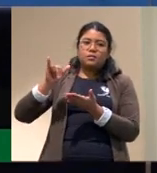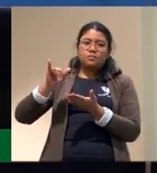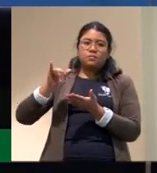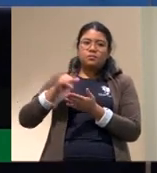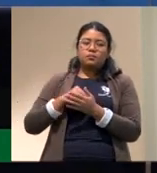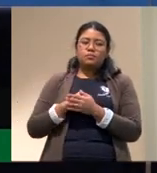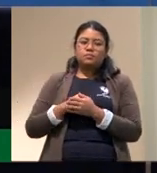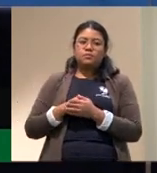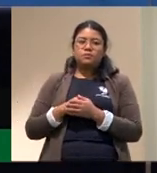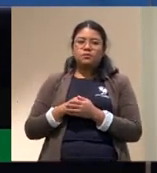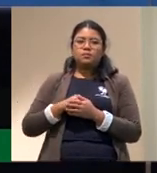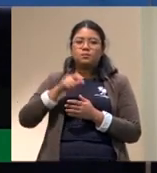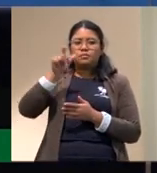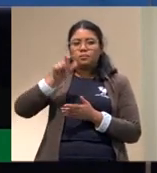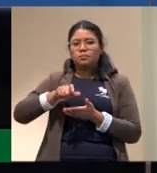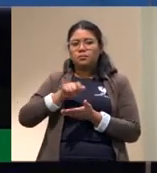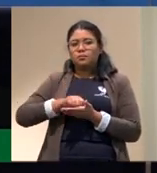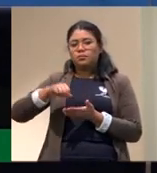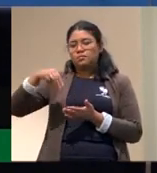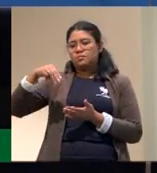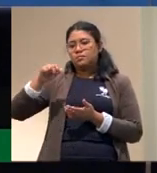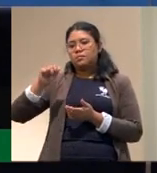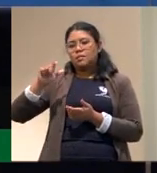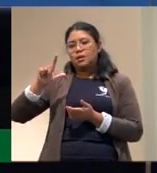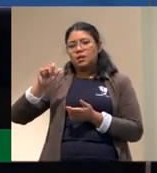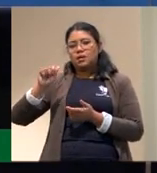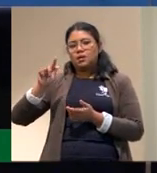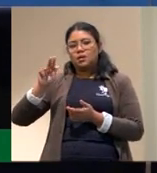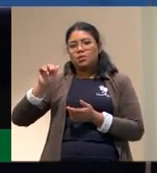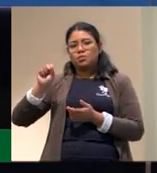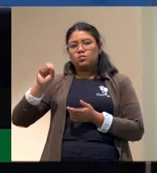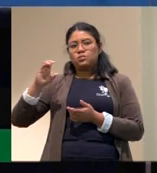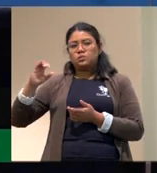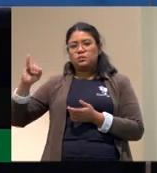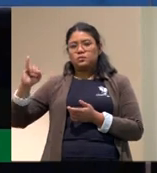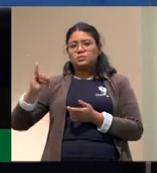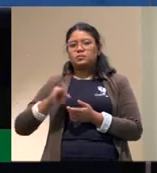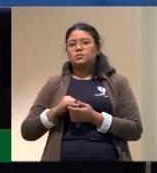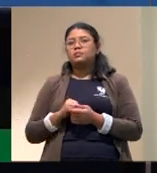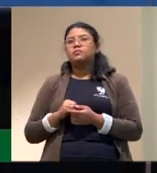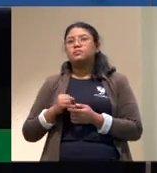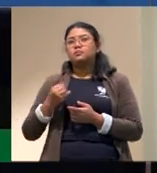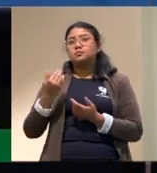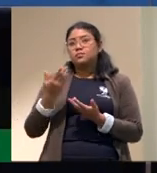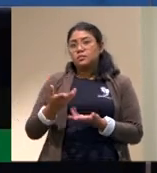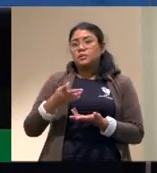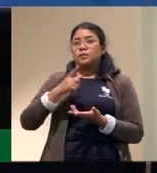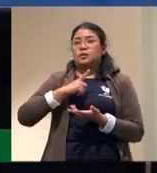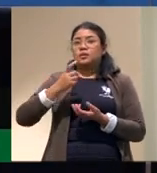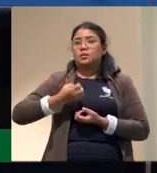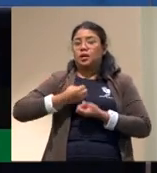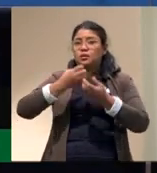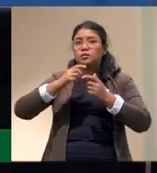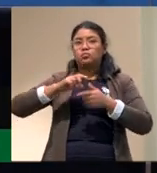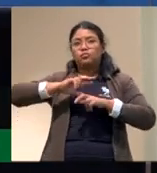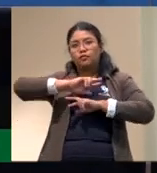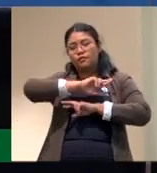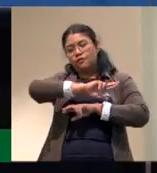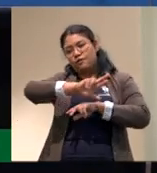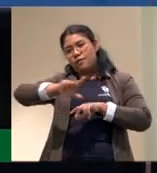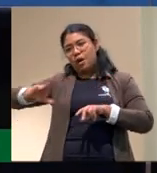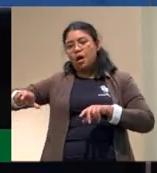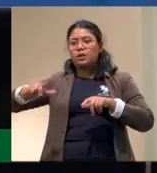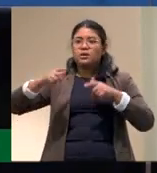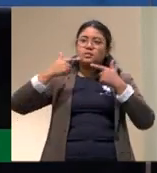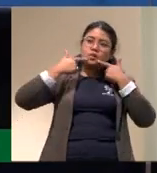dimensão conceitual da linguagem como enunciação, né? Que se expressa em múltiplas linguagens, desde o